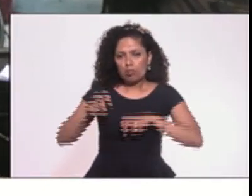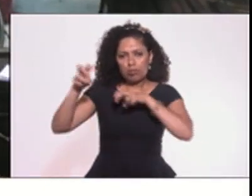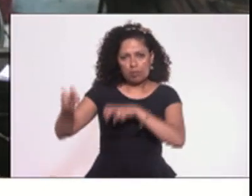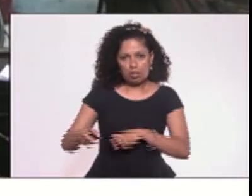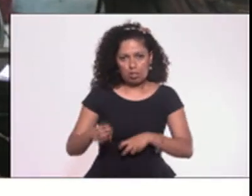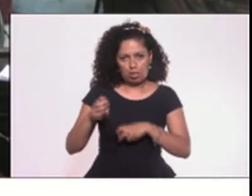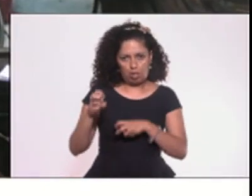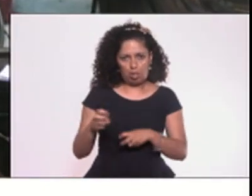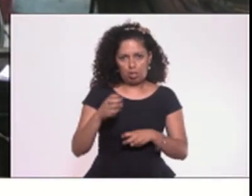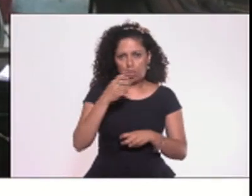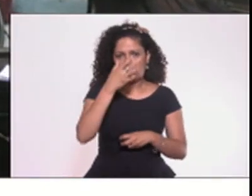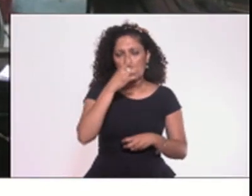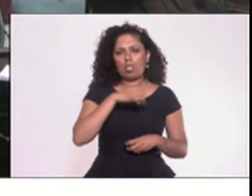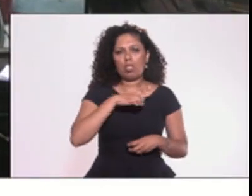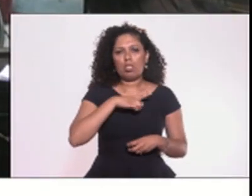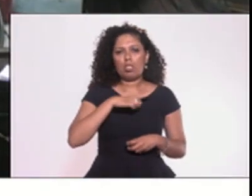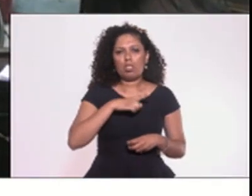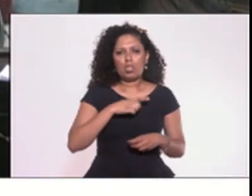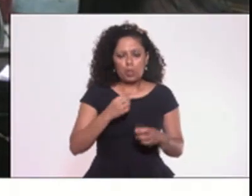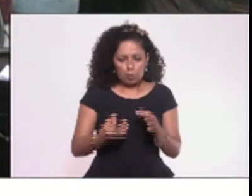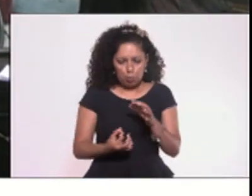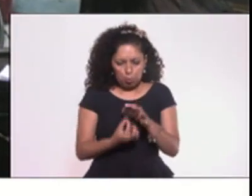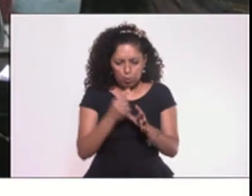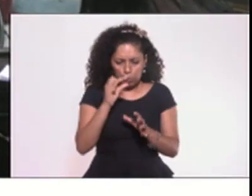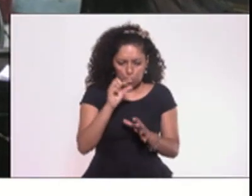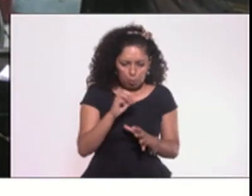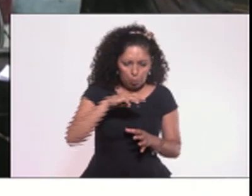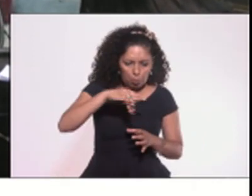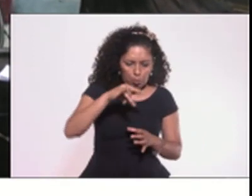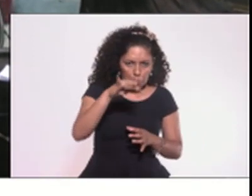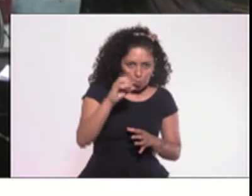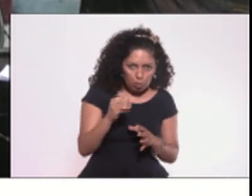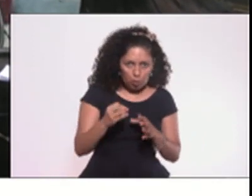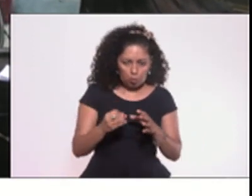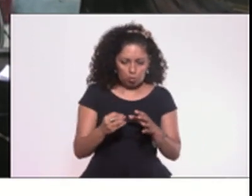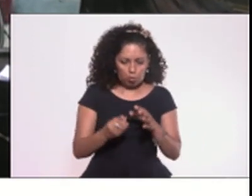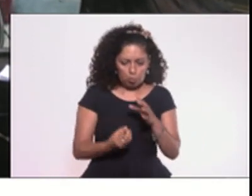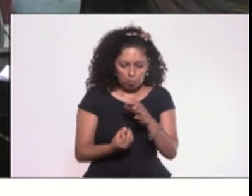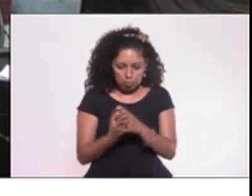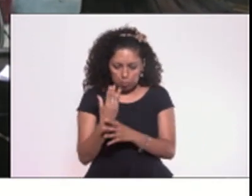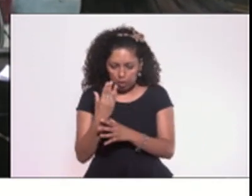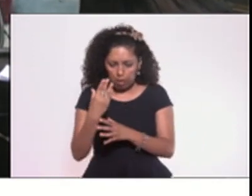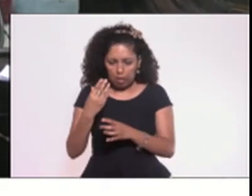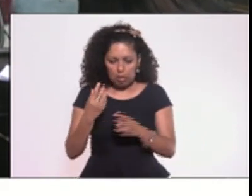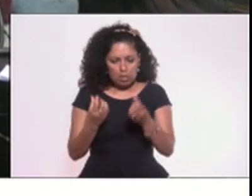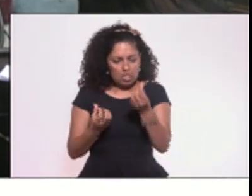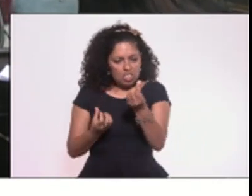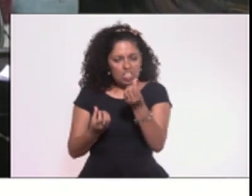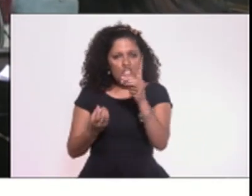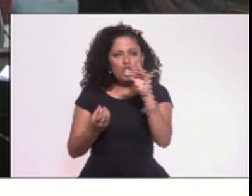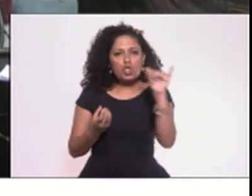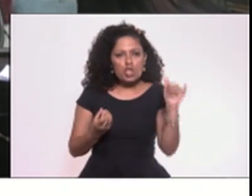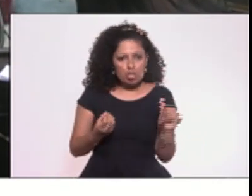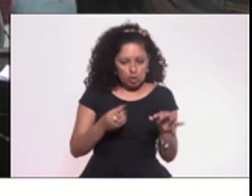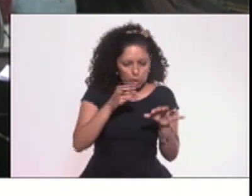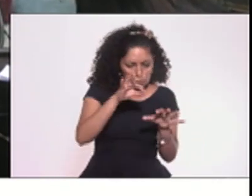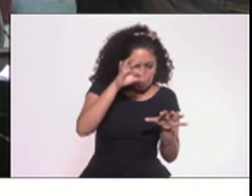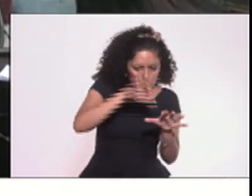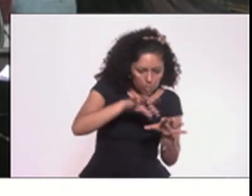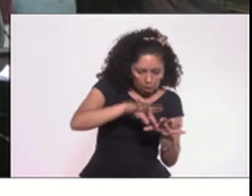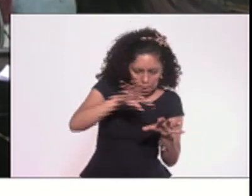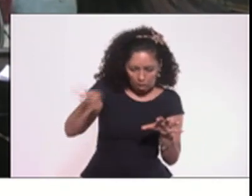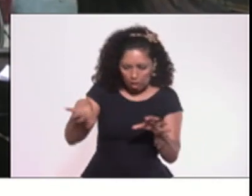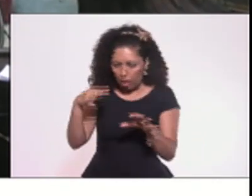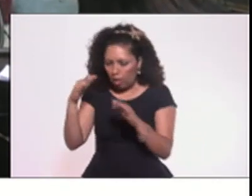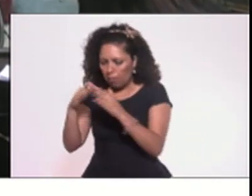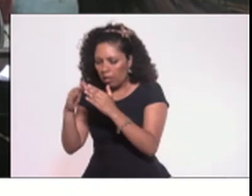são microvegetais que crescem em 6 dias, da semente à mesa em 6 dias, né? E eles utilizam a